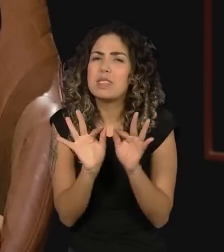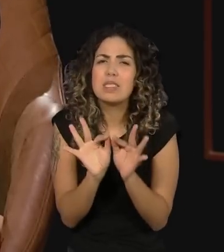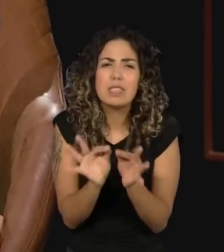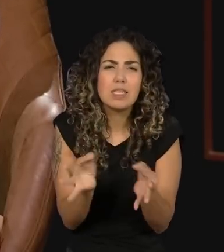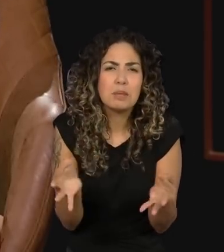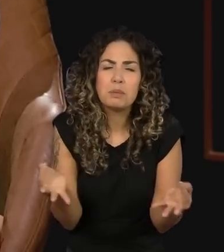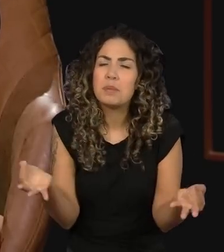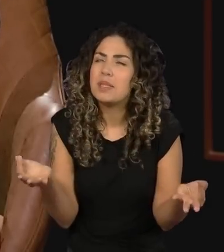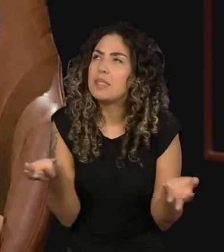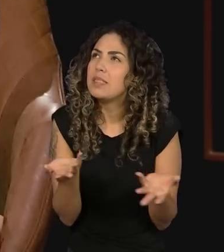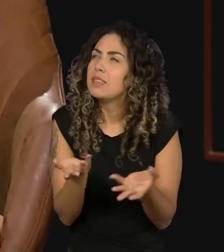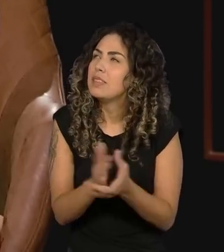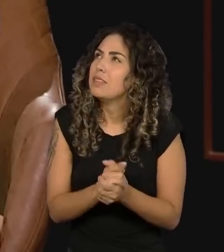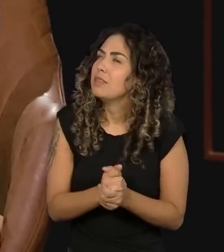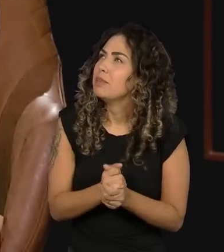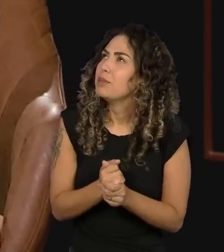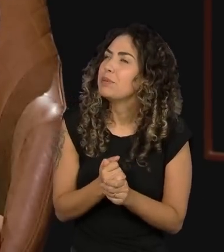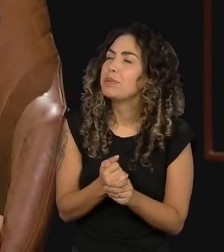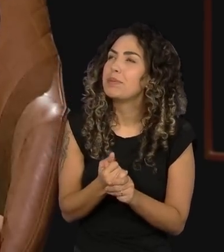muito